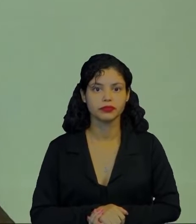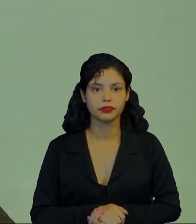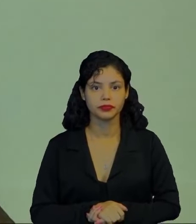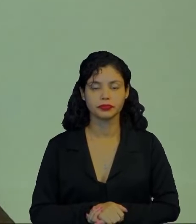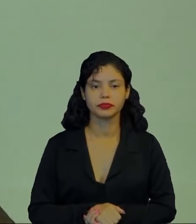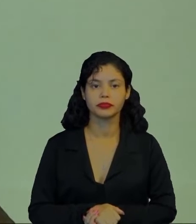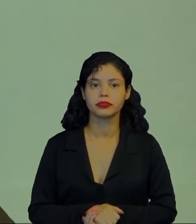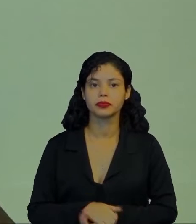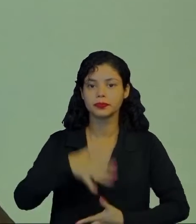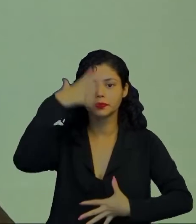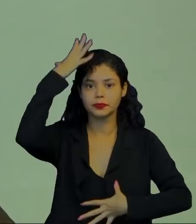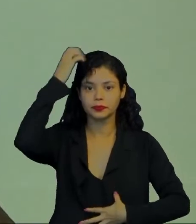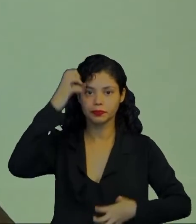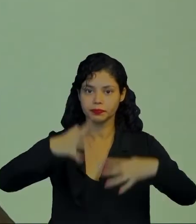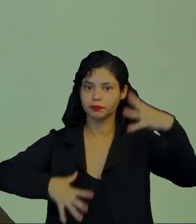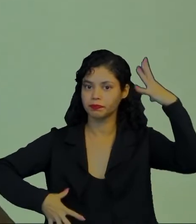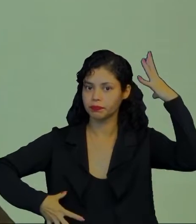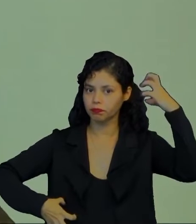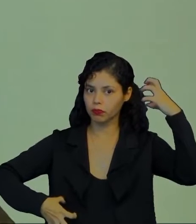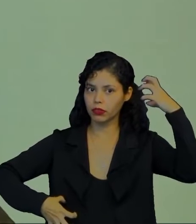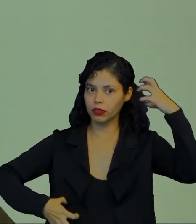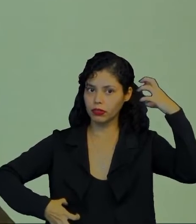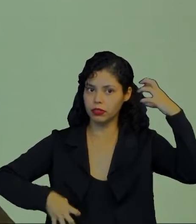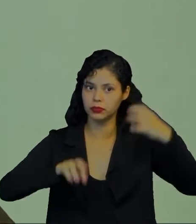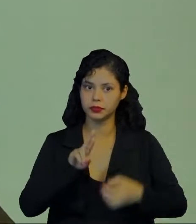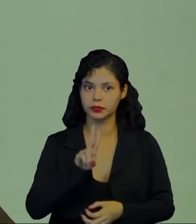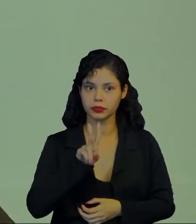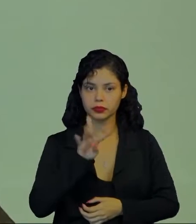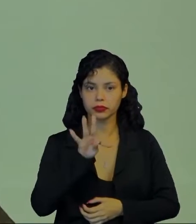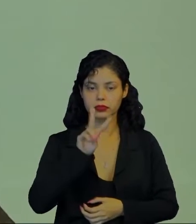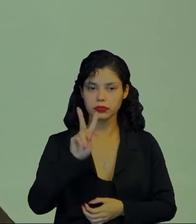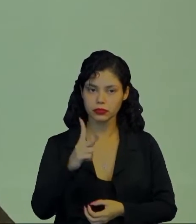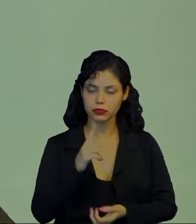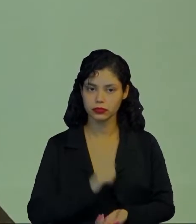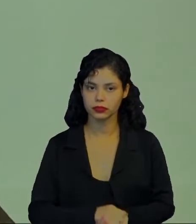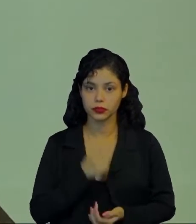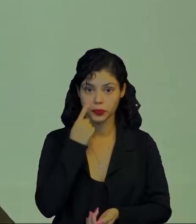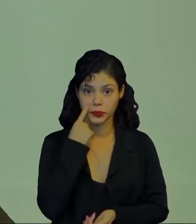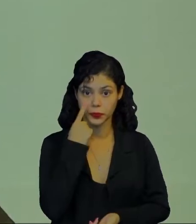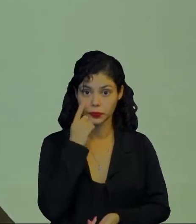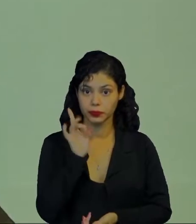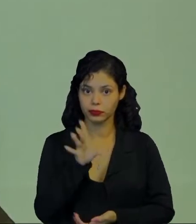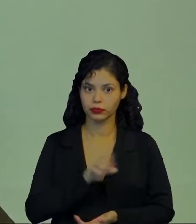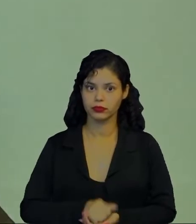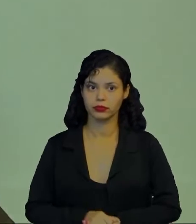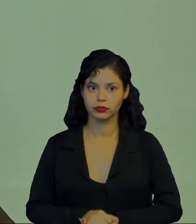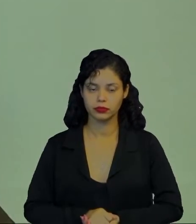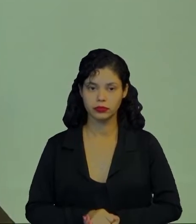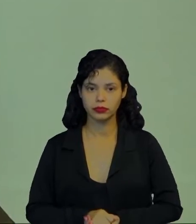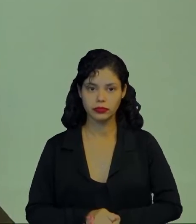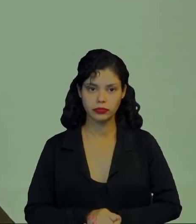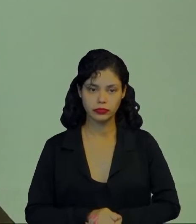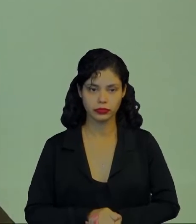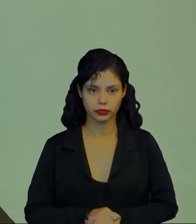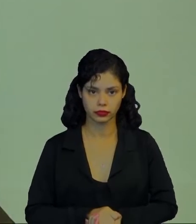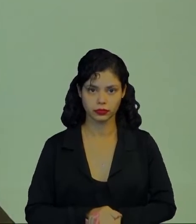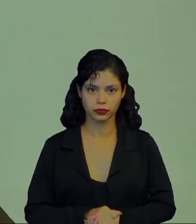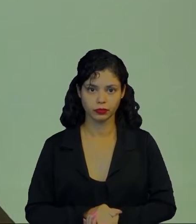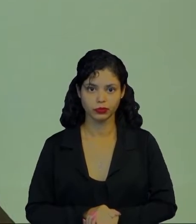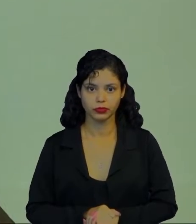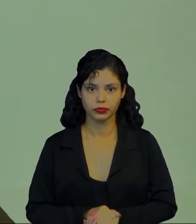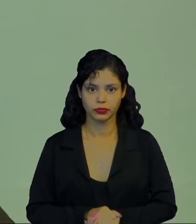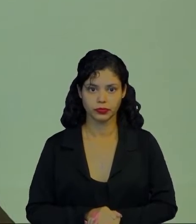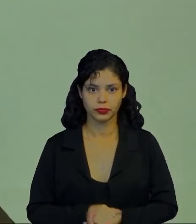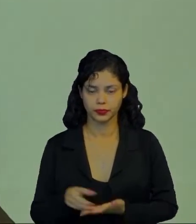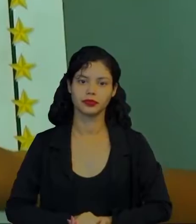O Macaco, de Ruth Rocha. Olha só esse nosso poema. Vamos